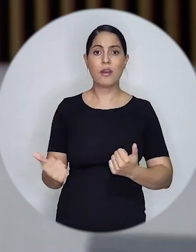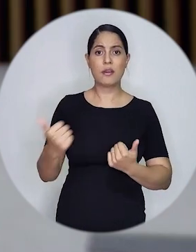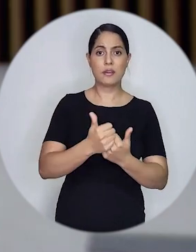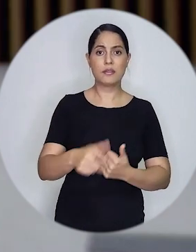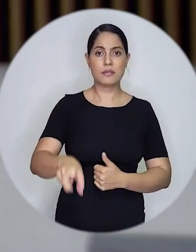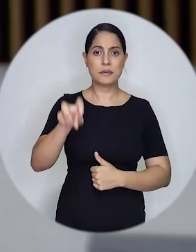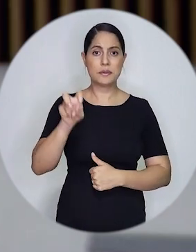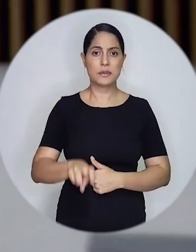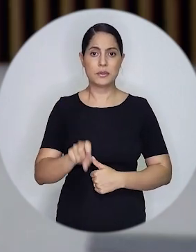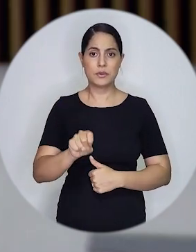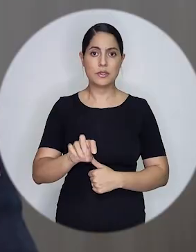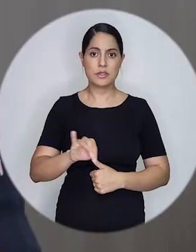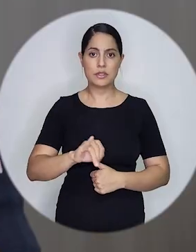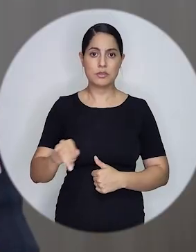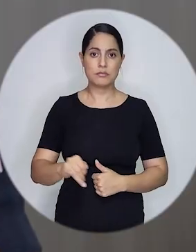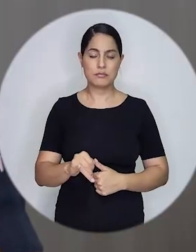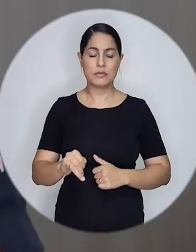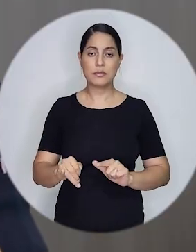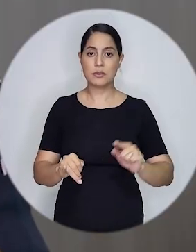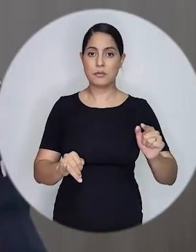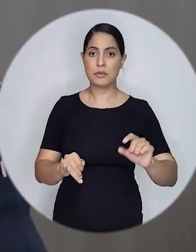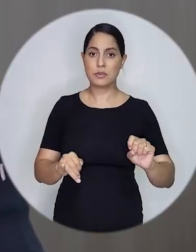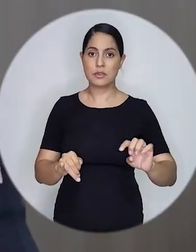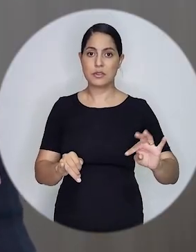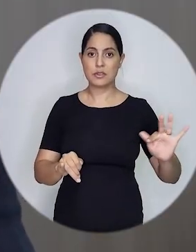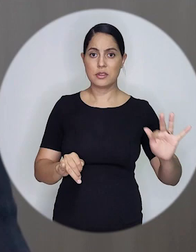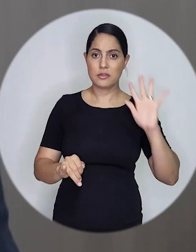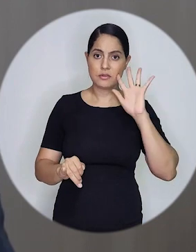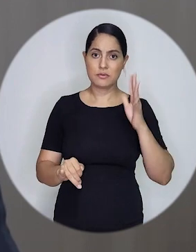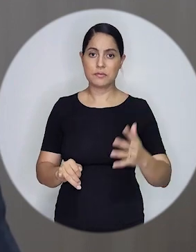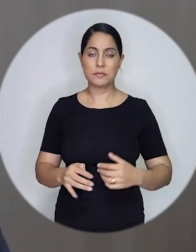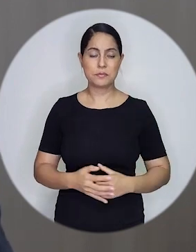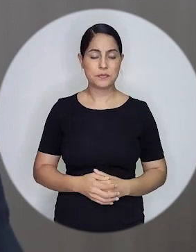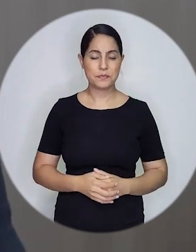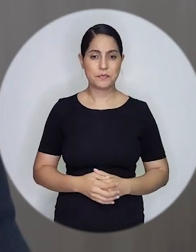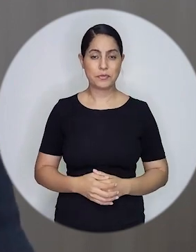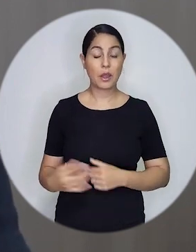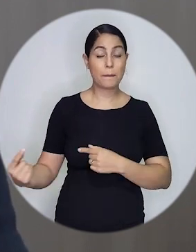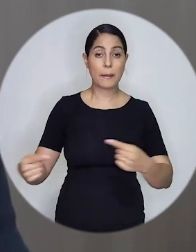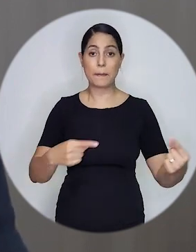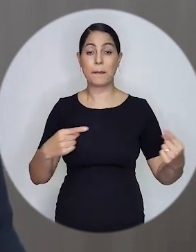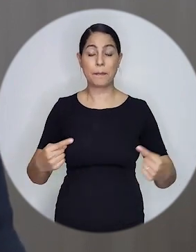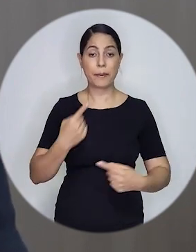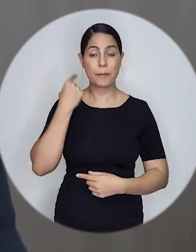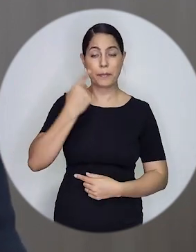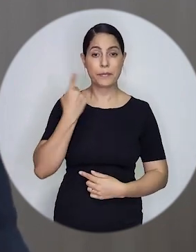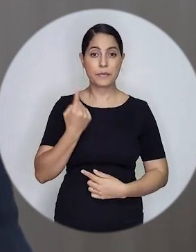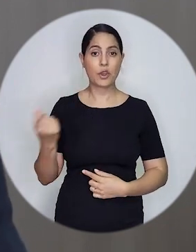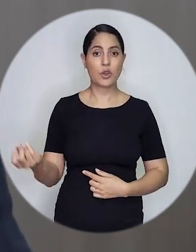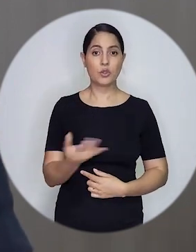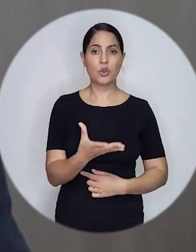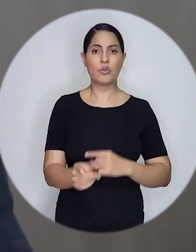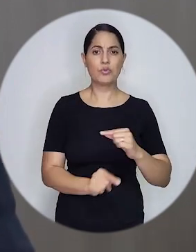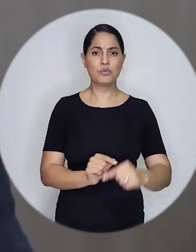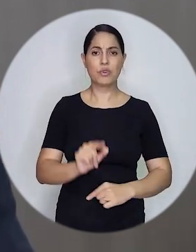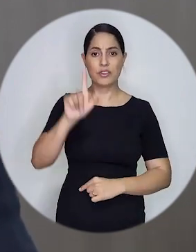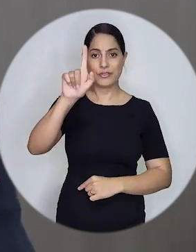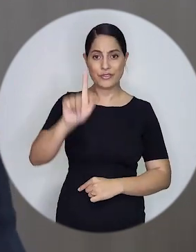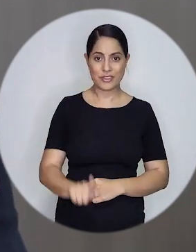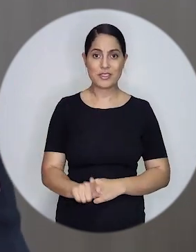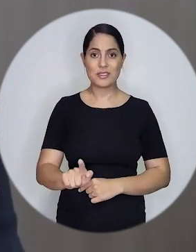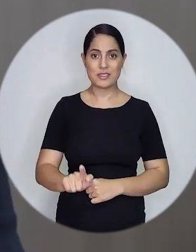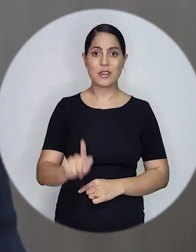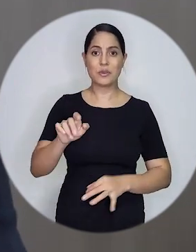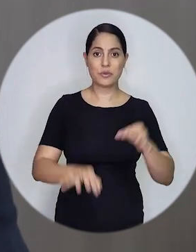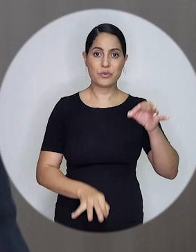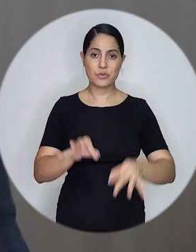a aprovação do Senado Federal. Ainda na solenidade foram lançadas 2 obras voltadas para a advocacia. Uma delas trata da